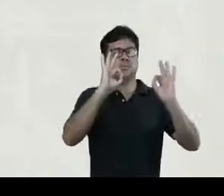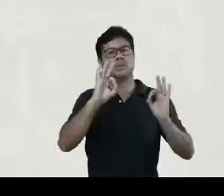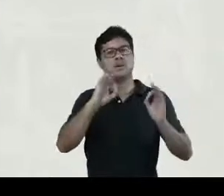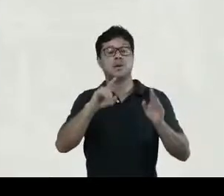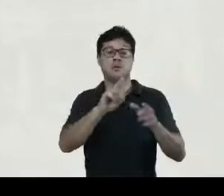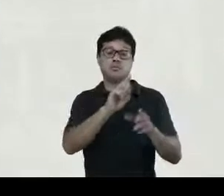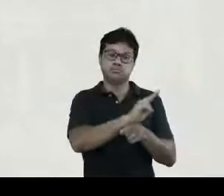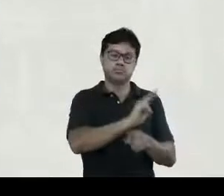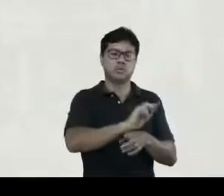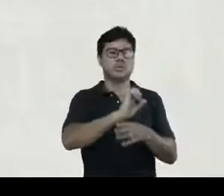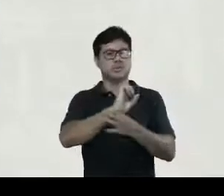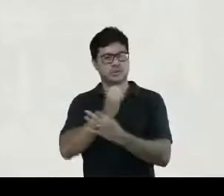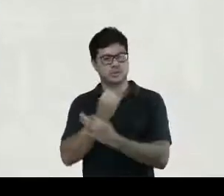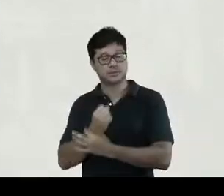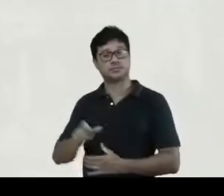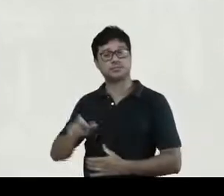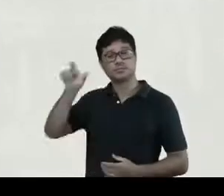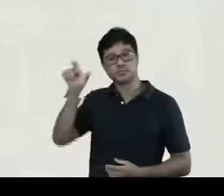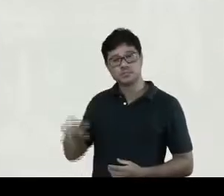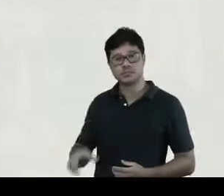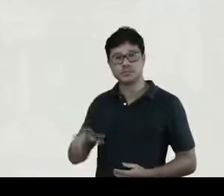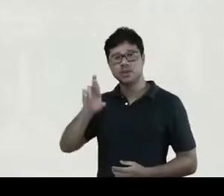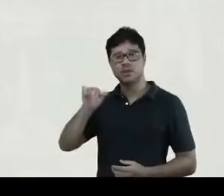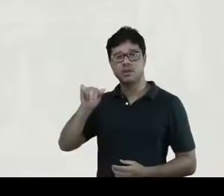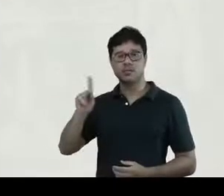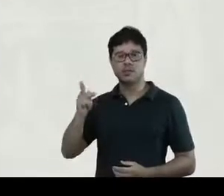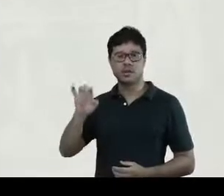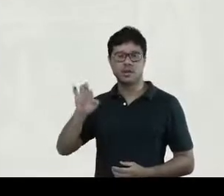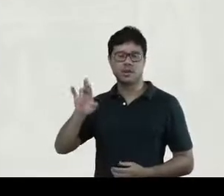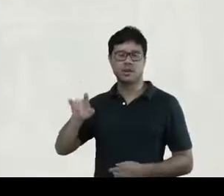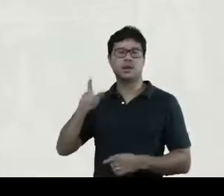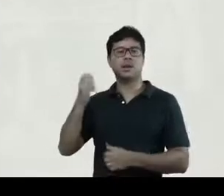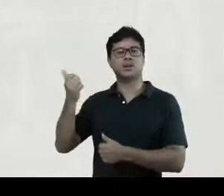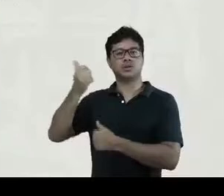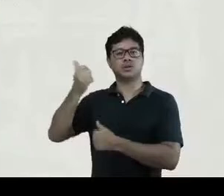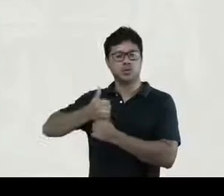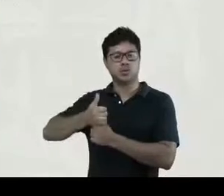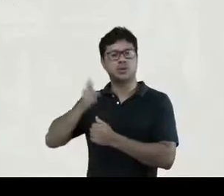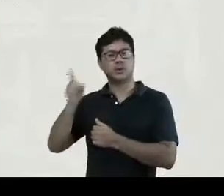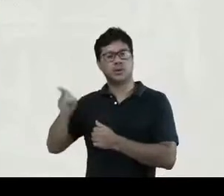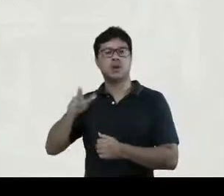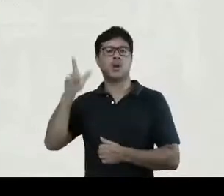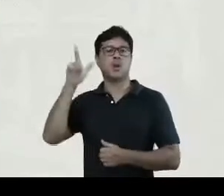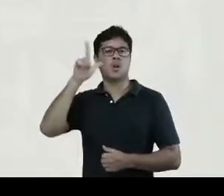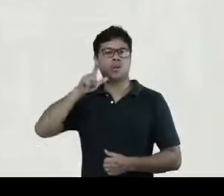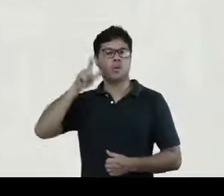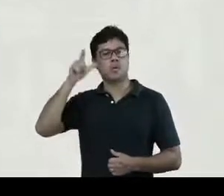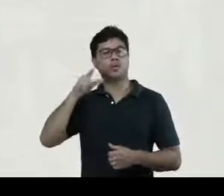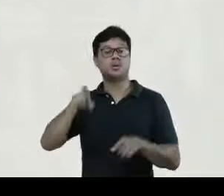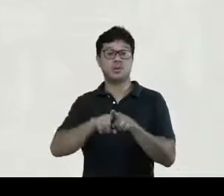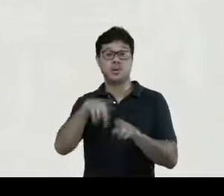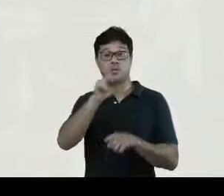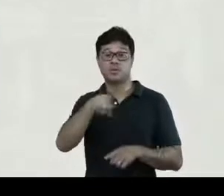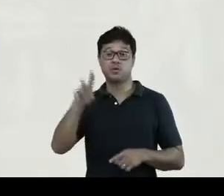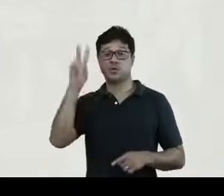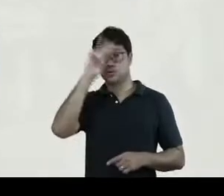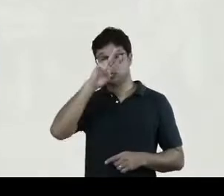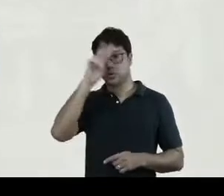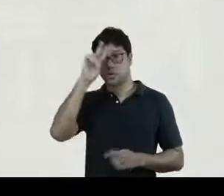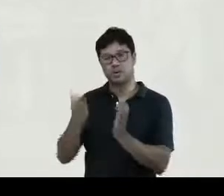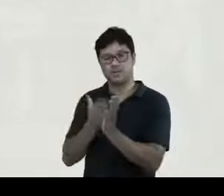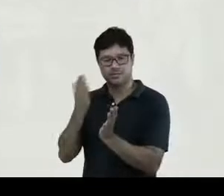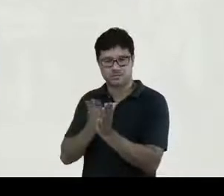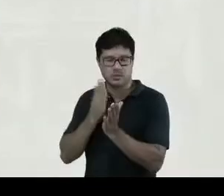segurança. A doutora Rafaele é diretora da Biblioteca do Instituto Warburg, em Londres, e professora de História do Livro